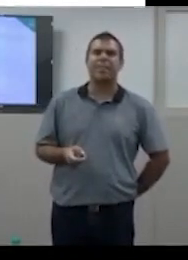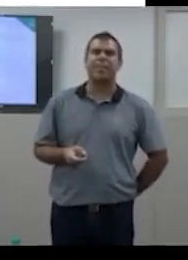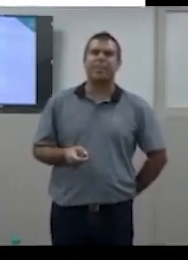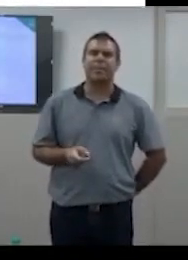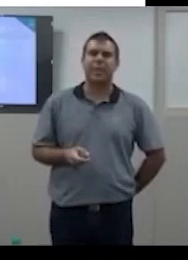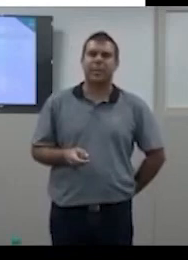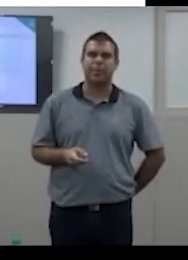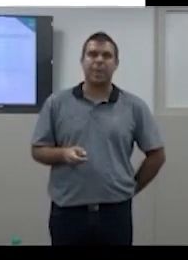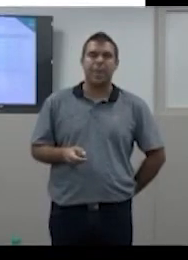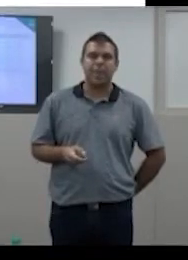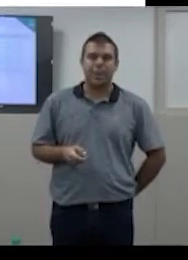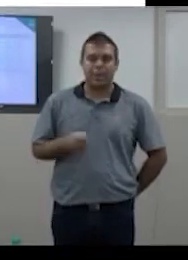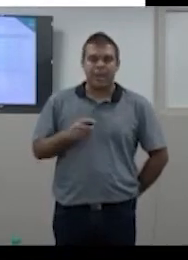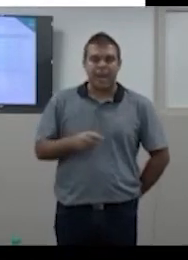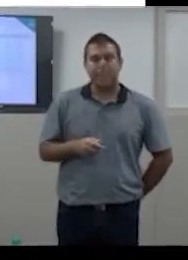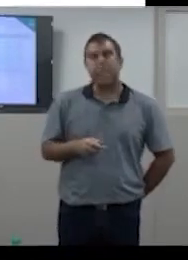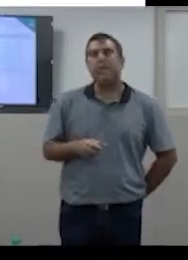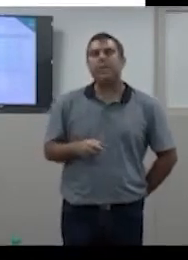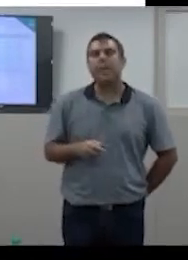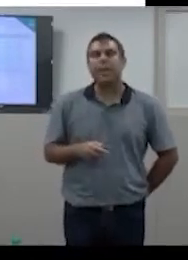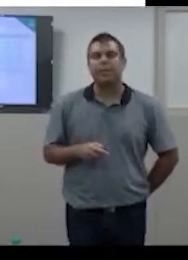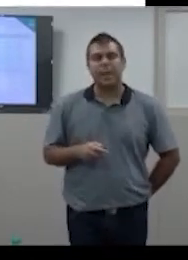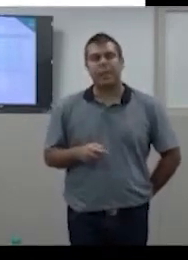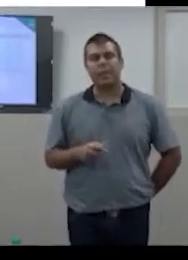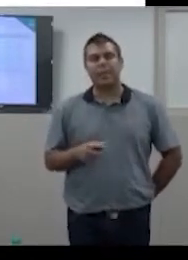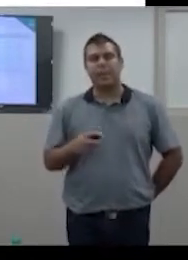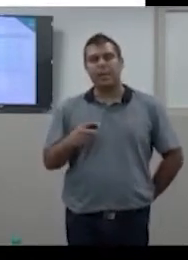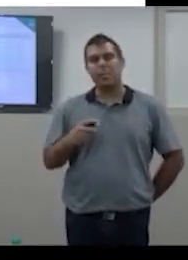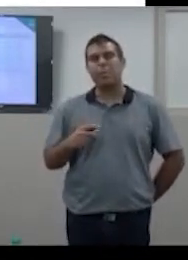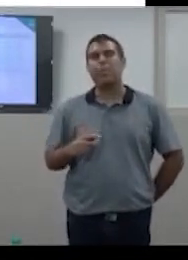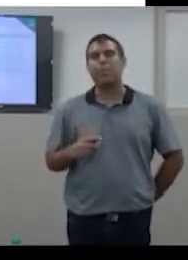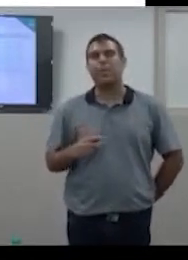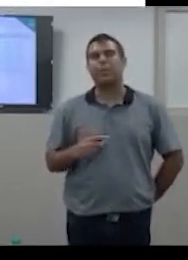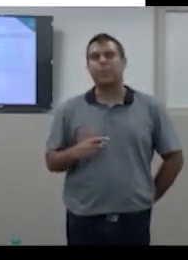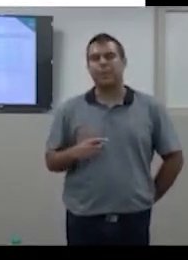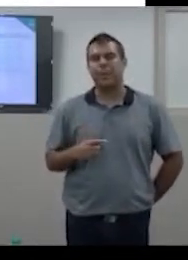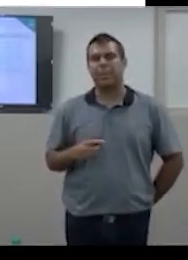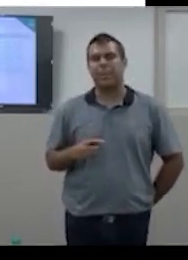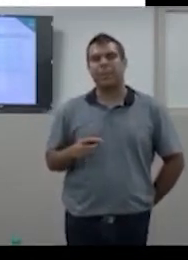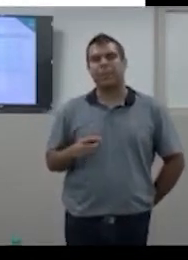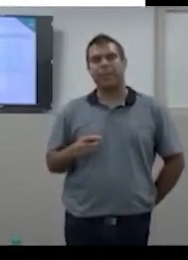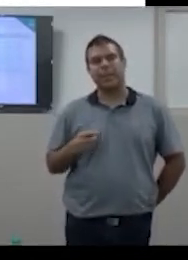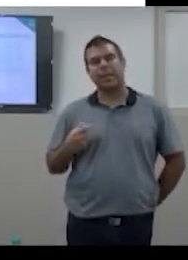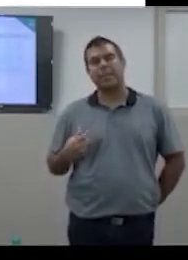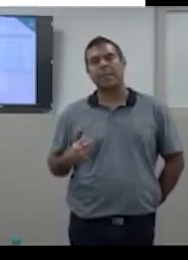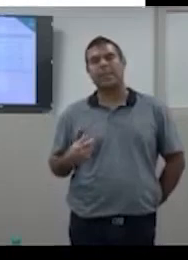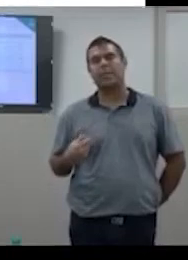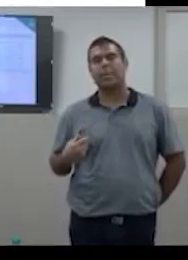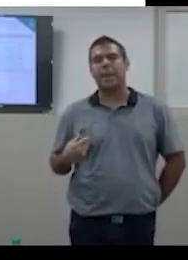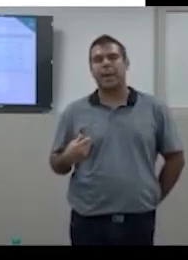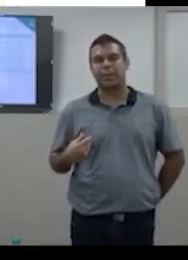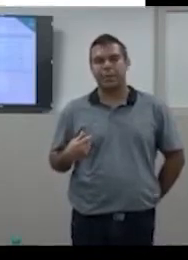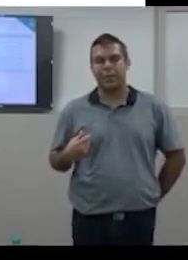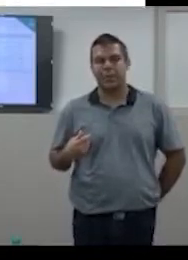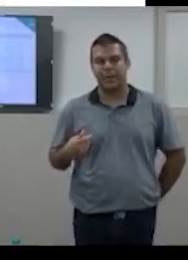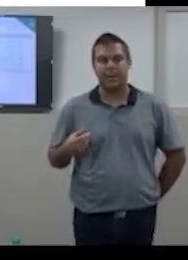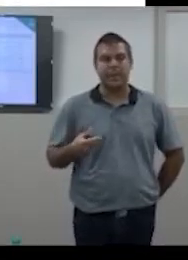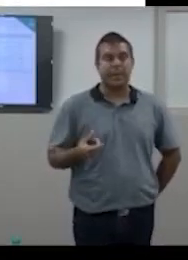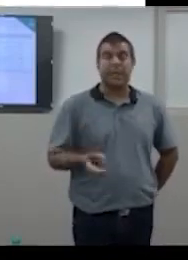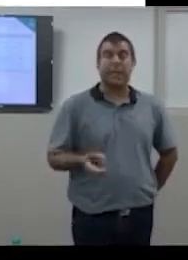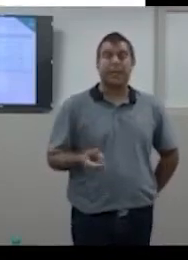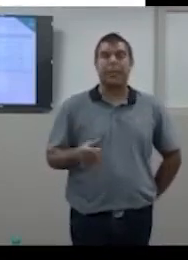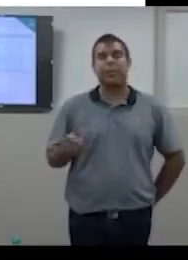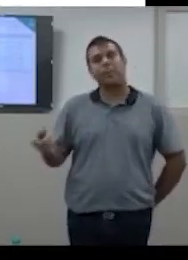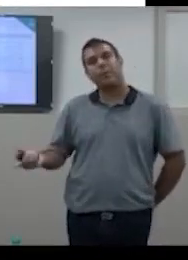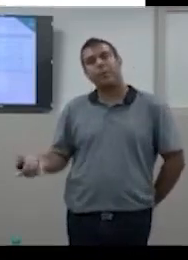que é mudança de estado? Então assim, a mudança de estado é quando você tem um componente, por exemplo, ali, que você está trabalhando com uma margem